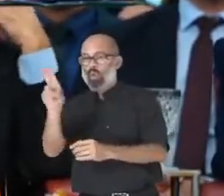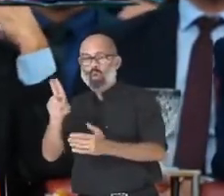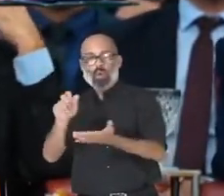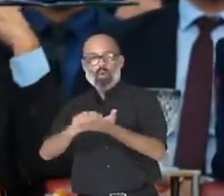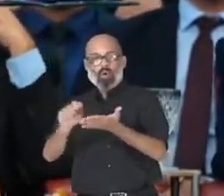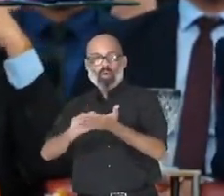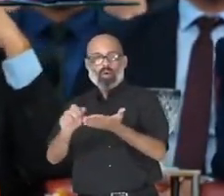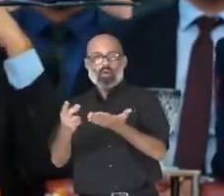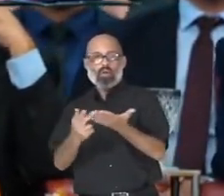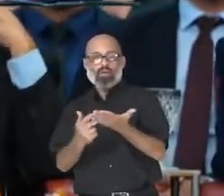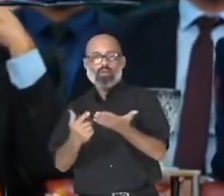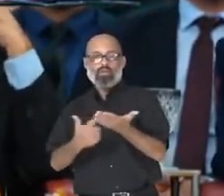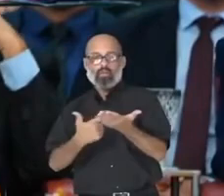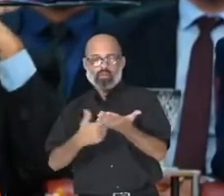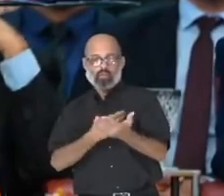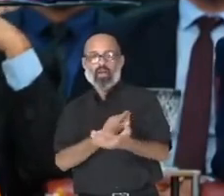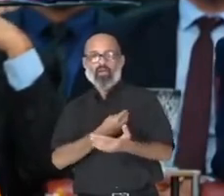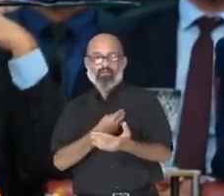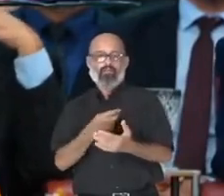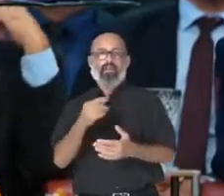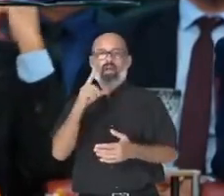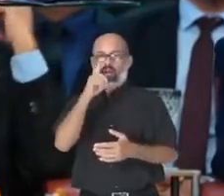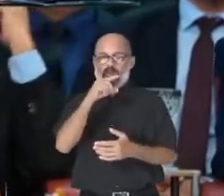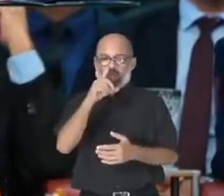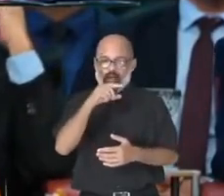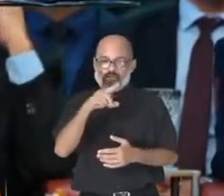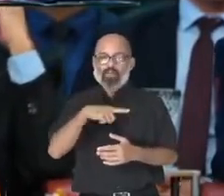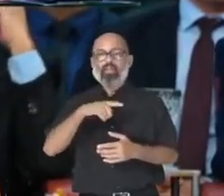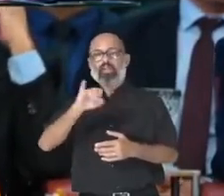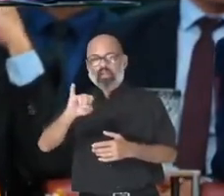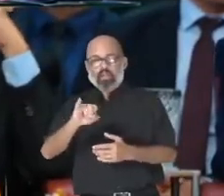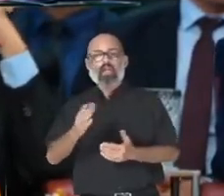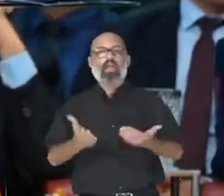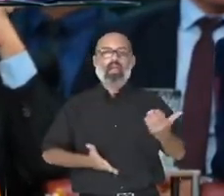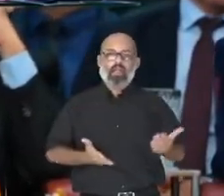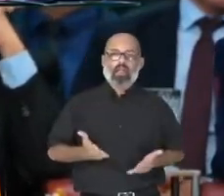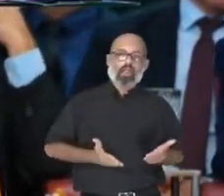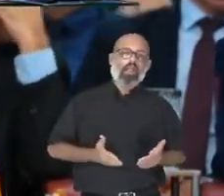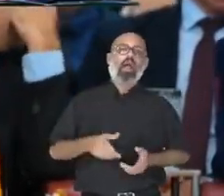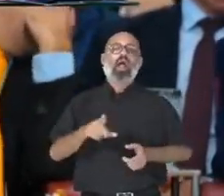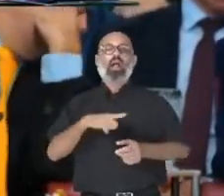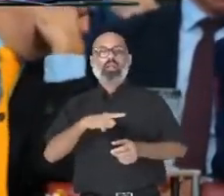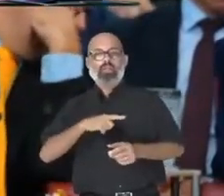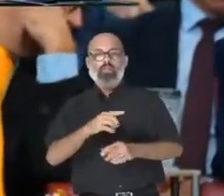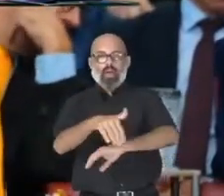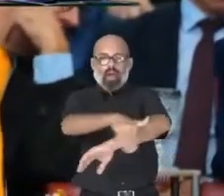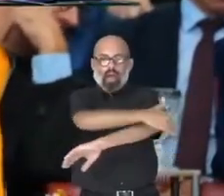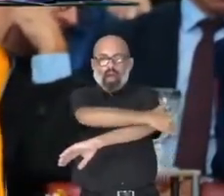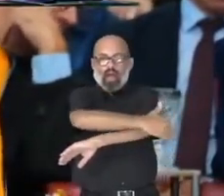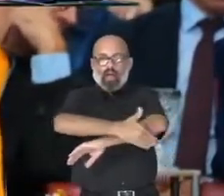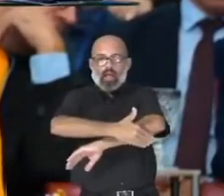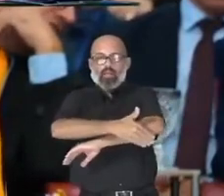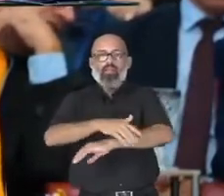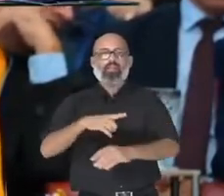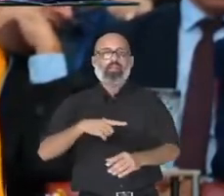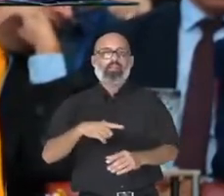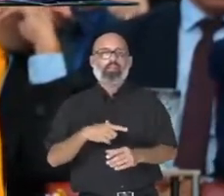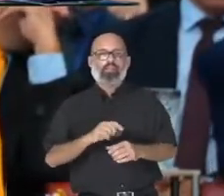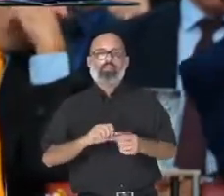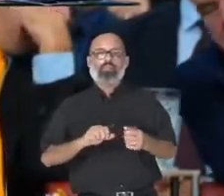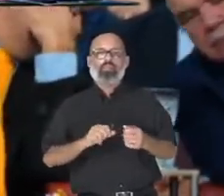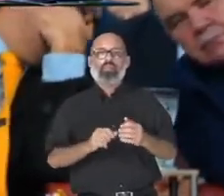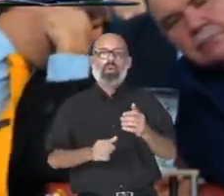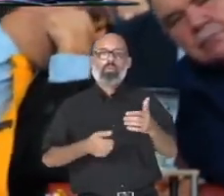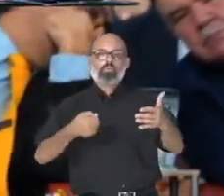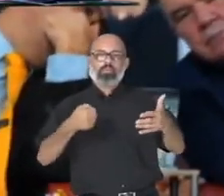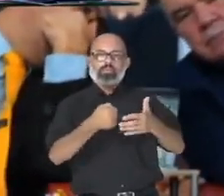vida, no livro da vida, com todos os seus defeitos. Se esse crente capenga estiver passando numa esquina, e Deus me guarde, ele passar por um acidente,